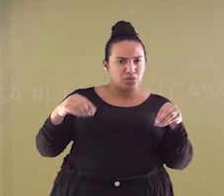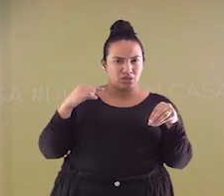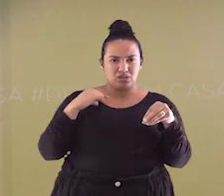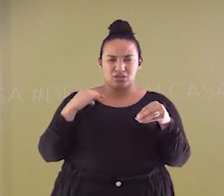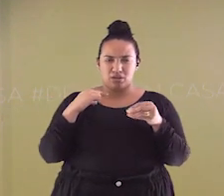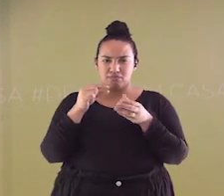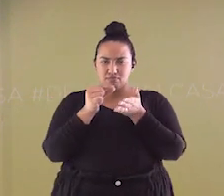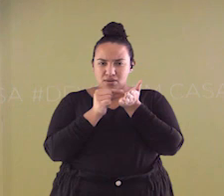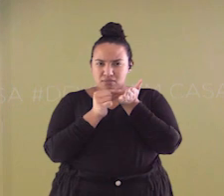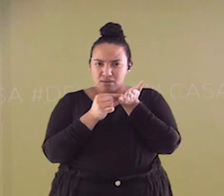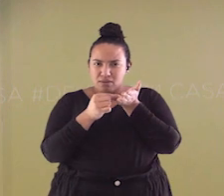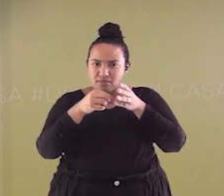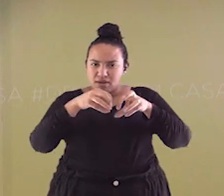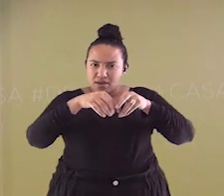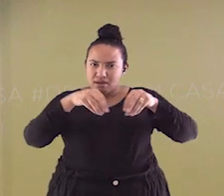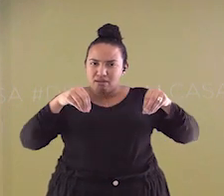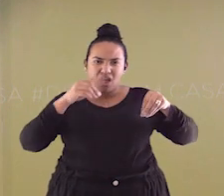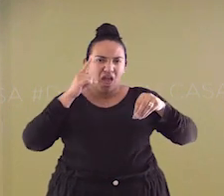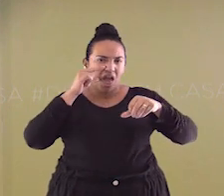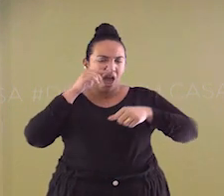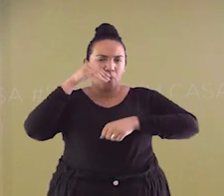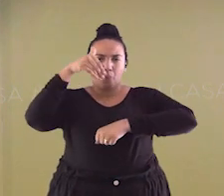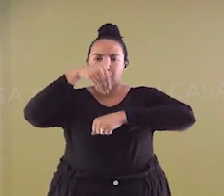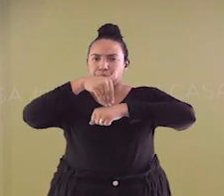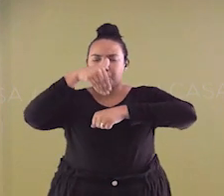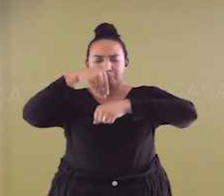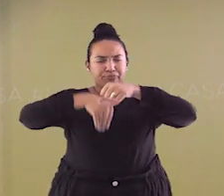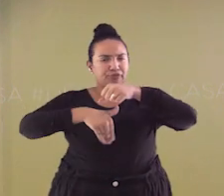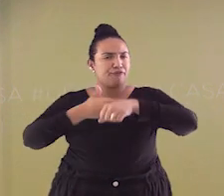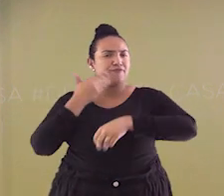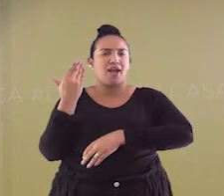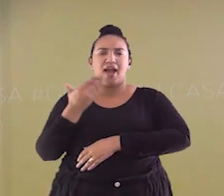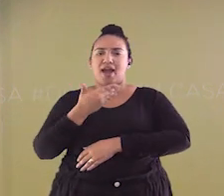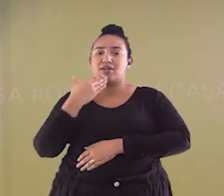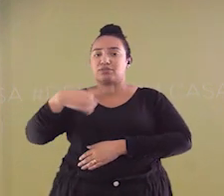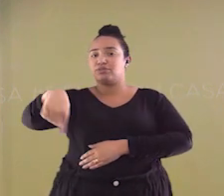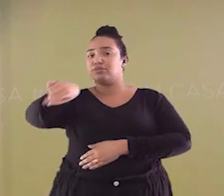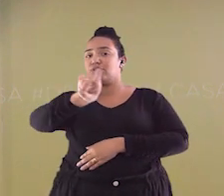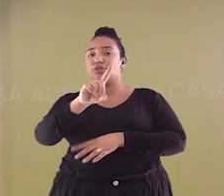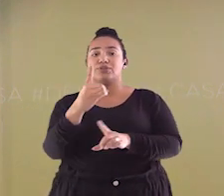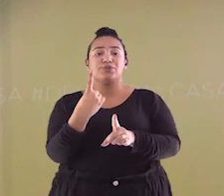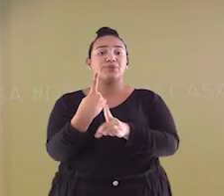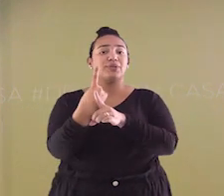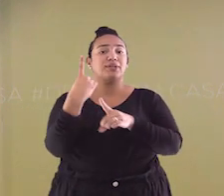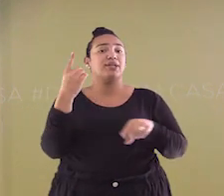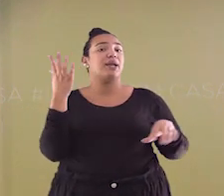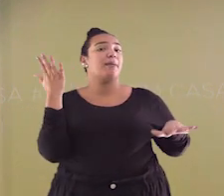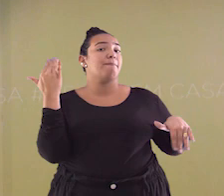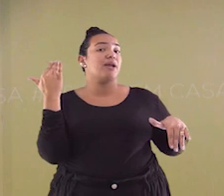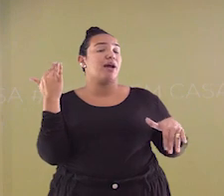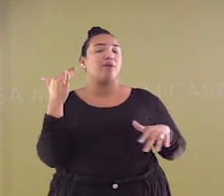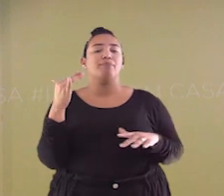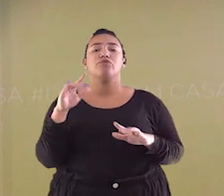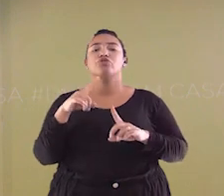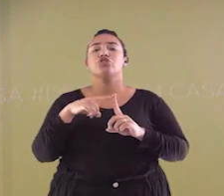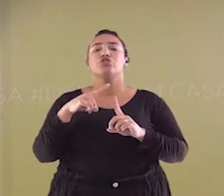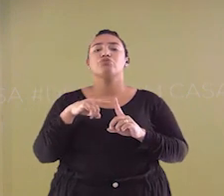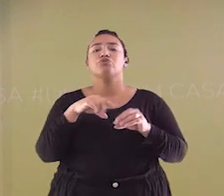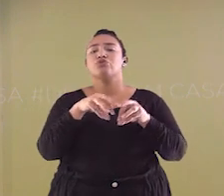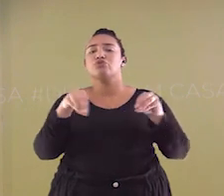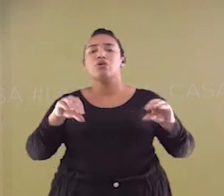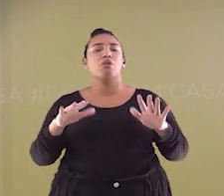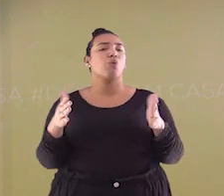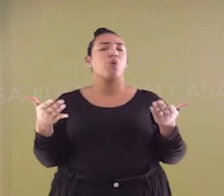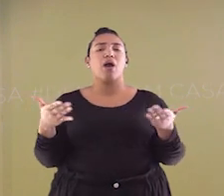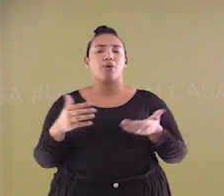grãos de areia, a água passa com muita facilidade e é comum a gente encontrar em praias. Que tipo de